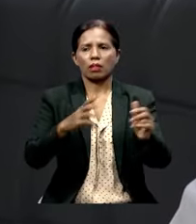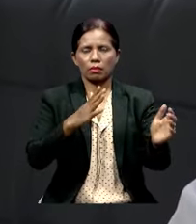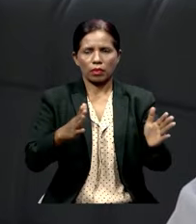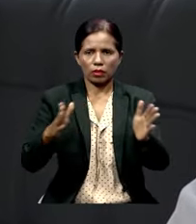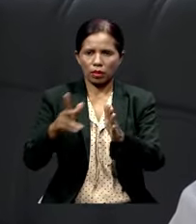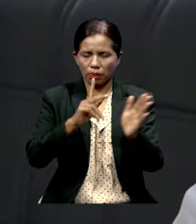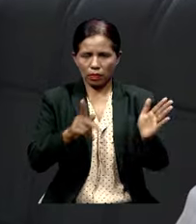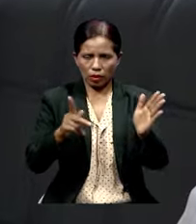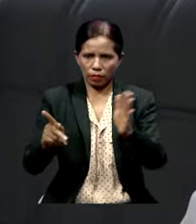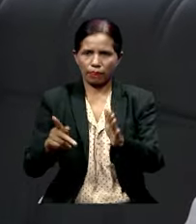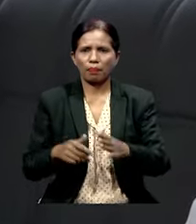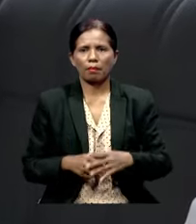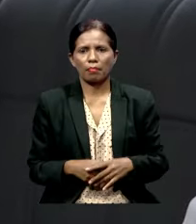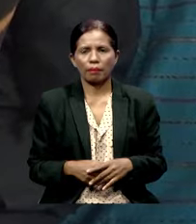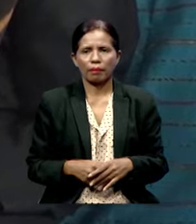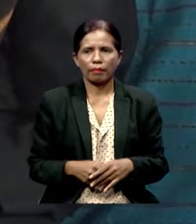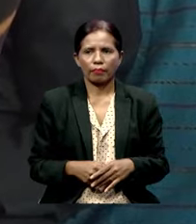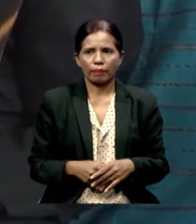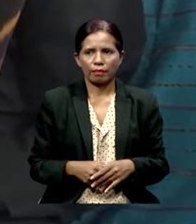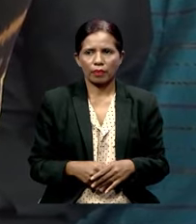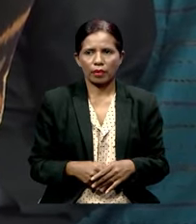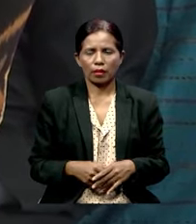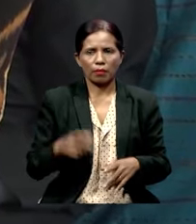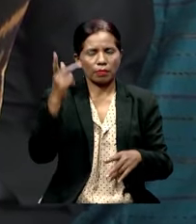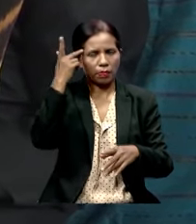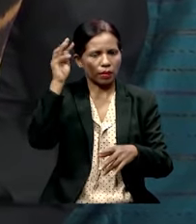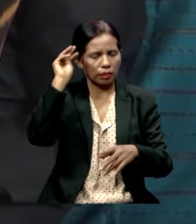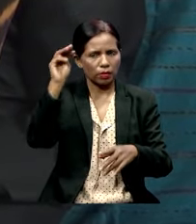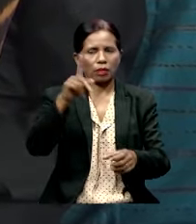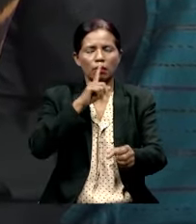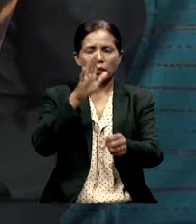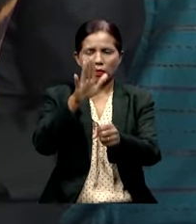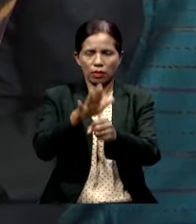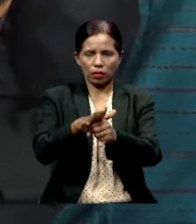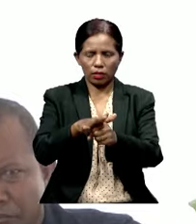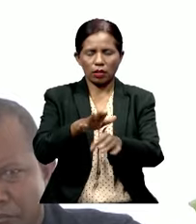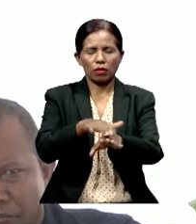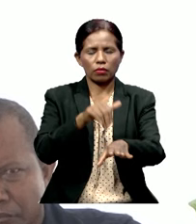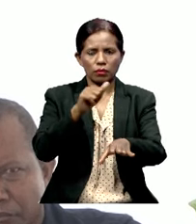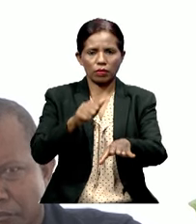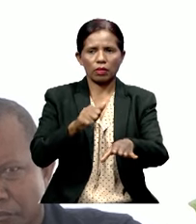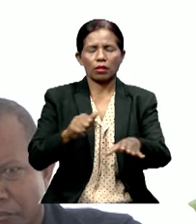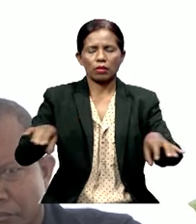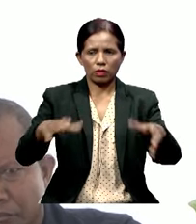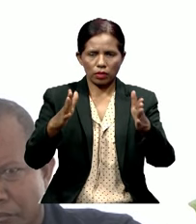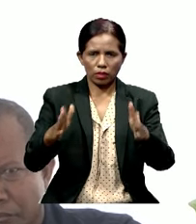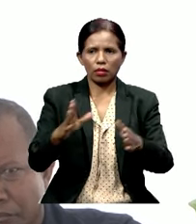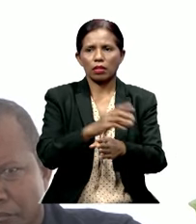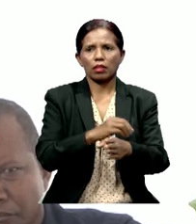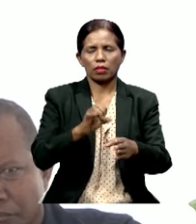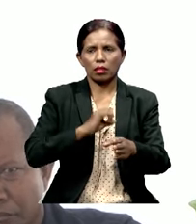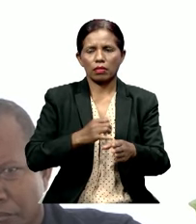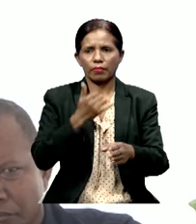no recrutamento. Sua Excelência, Sr. Primeiro-Ministro, congelamento para recrutamento de funcionários públicos desde a Finança Nova de Uruguai, Célula